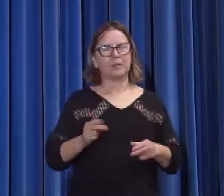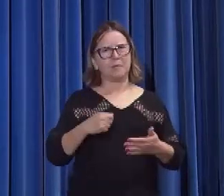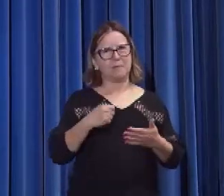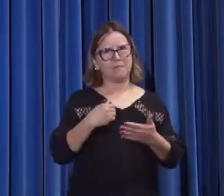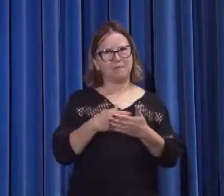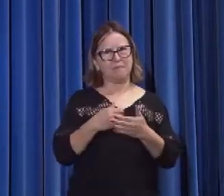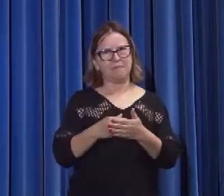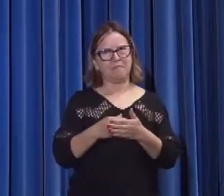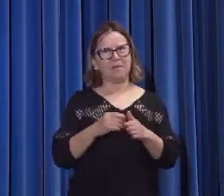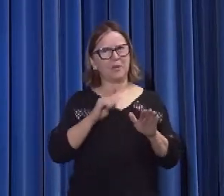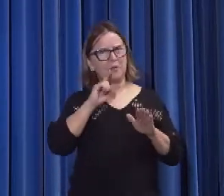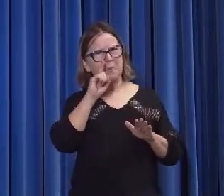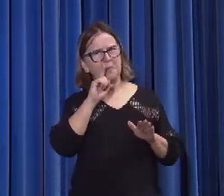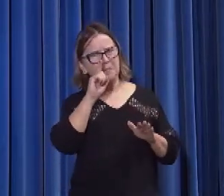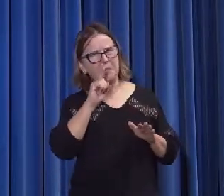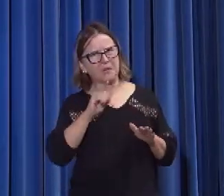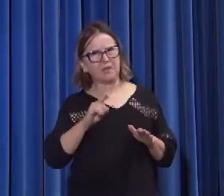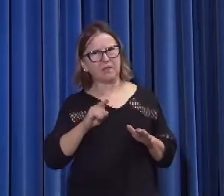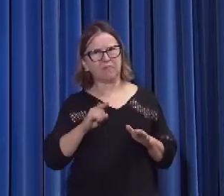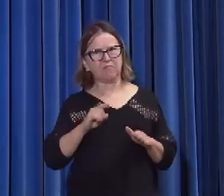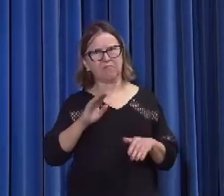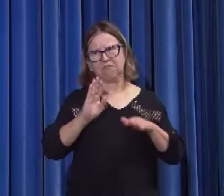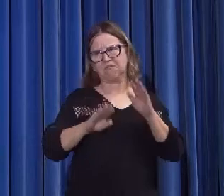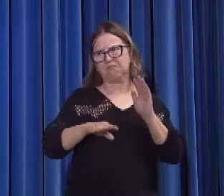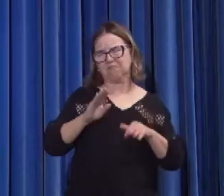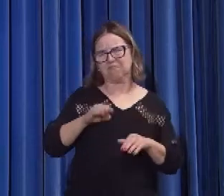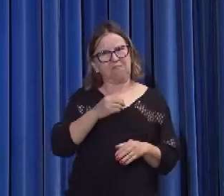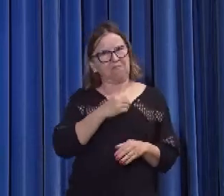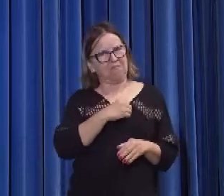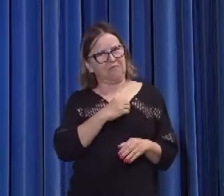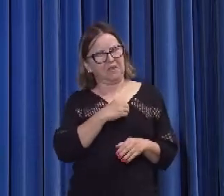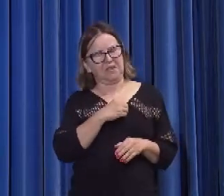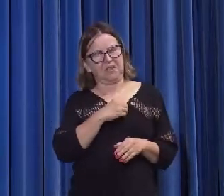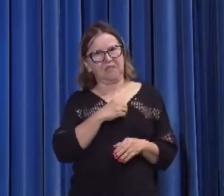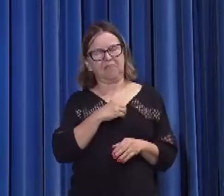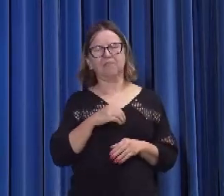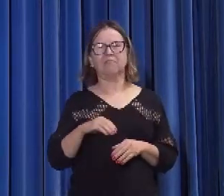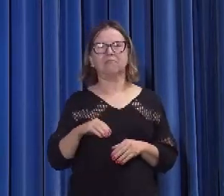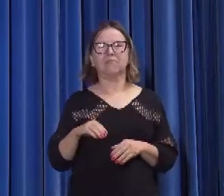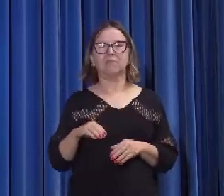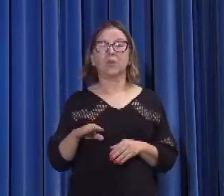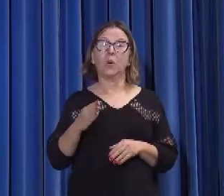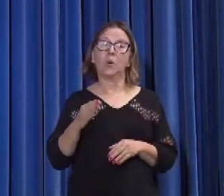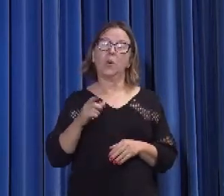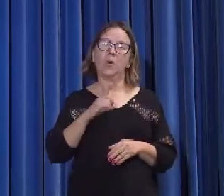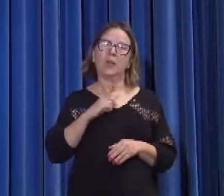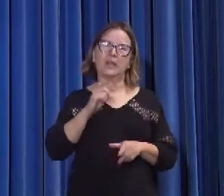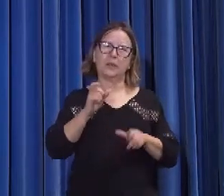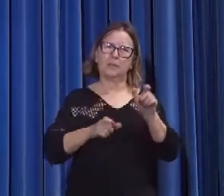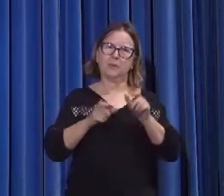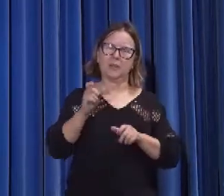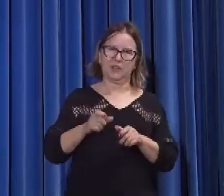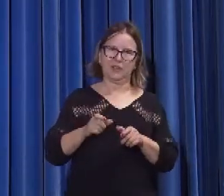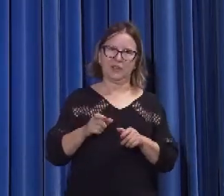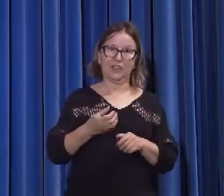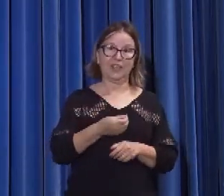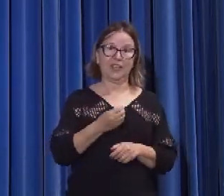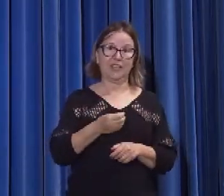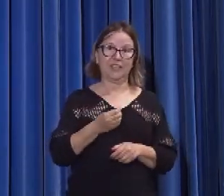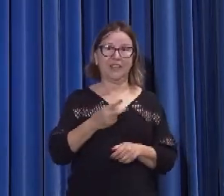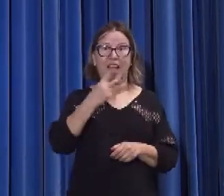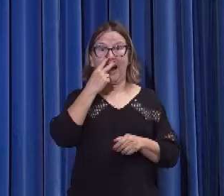talvez alguns entre nós estão vivendo na religião, na ilusão de que estão salvos, sem terem tido uma experiência de novo